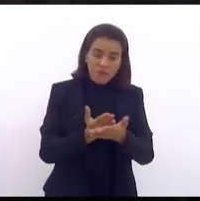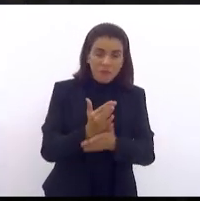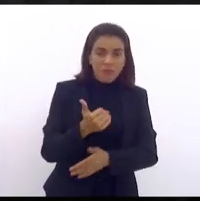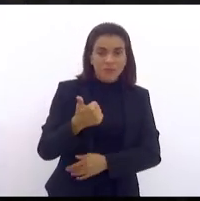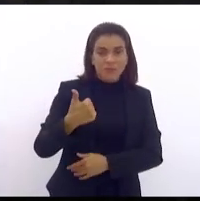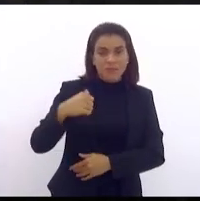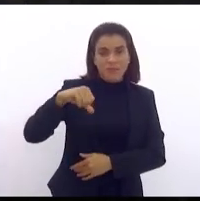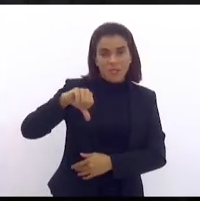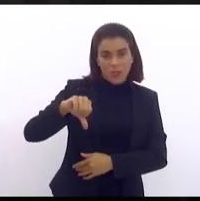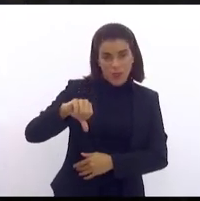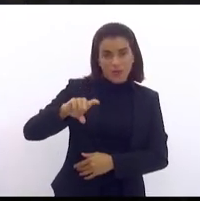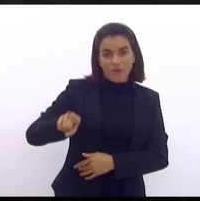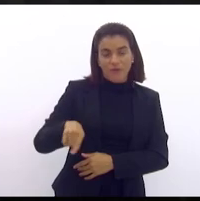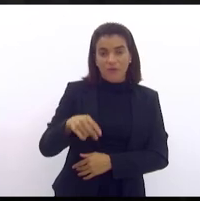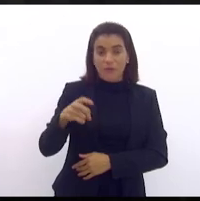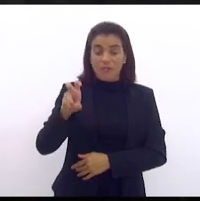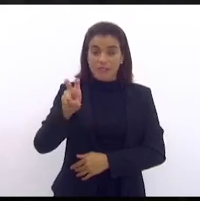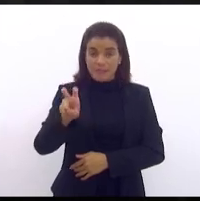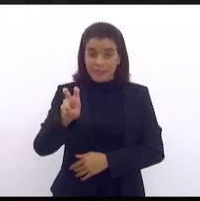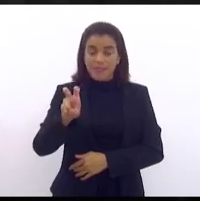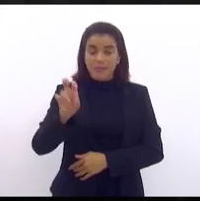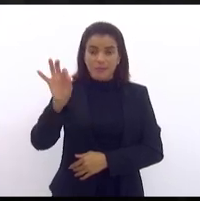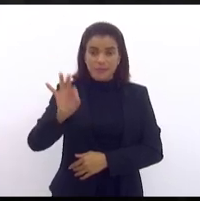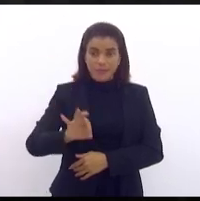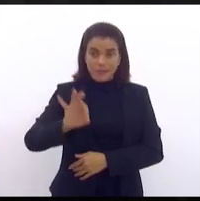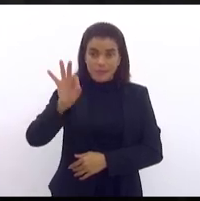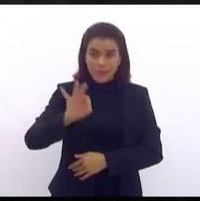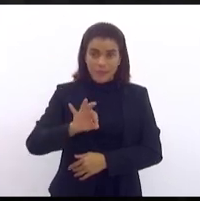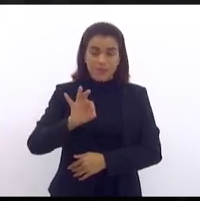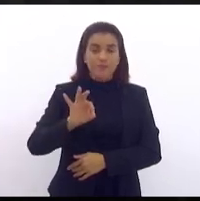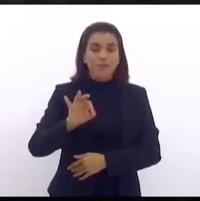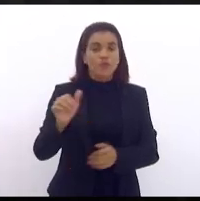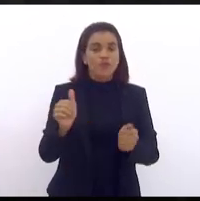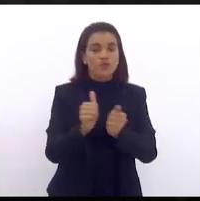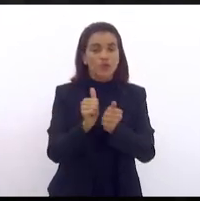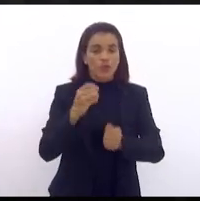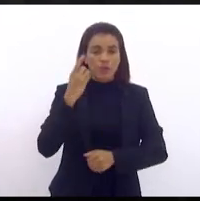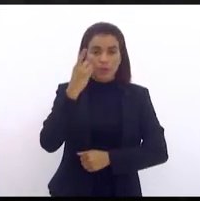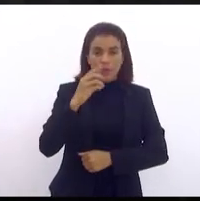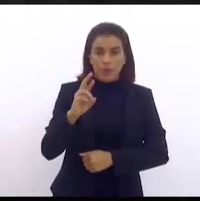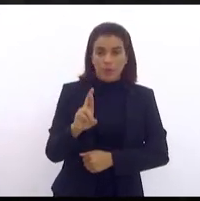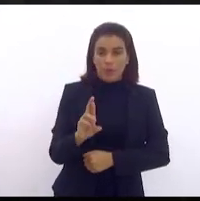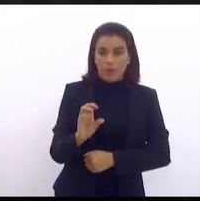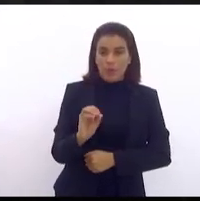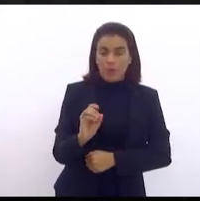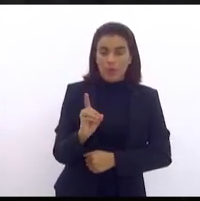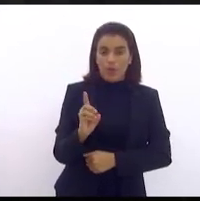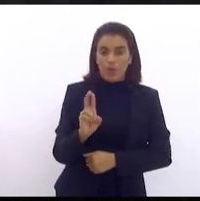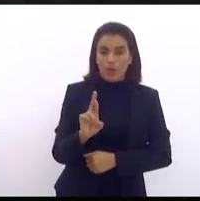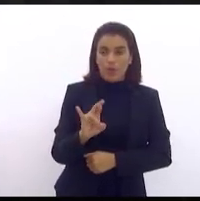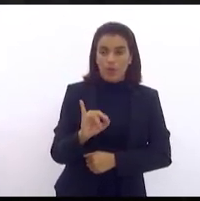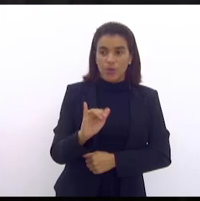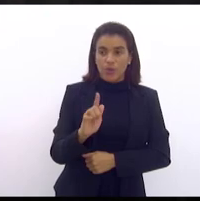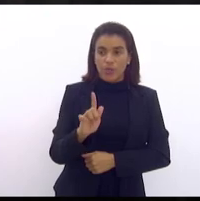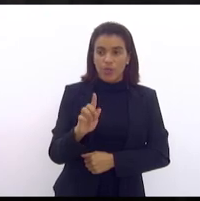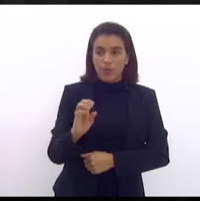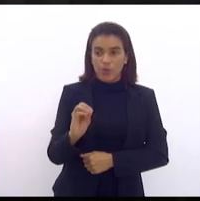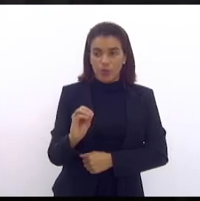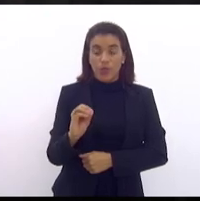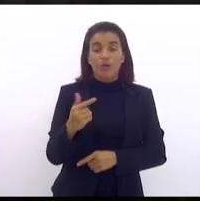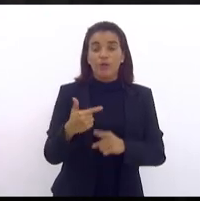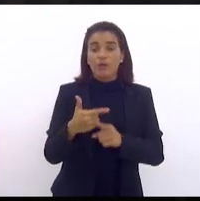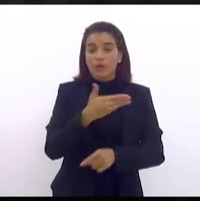19,5 com uma Emenda do deputado Rodrigo amm porque o governador Claudio